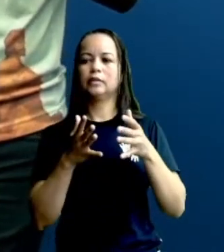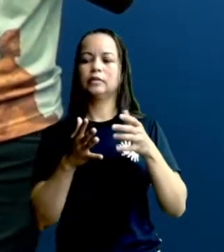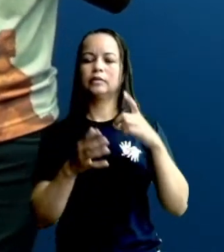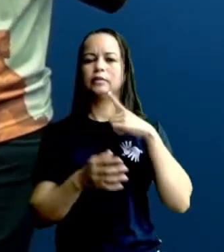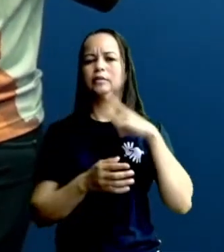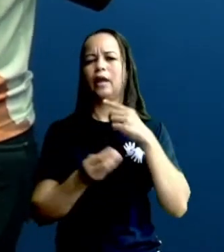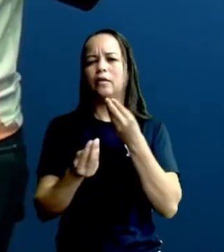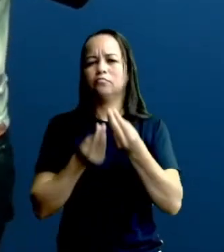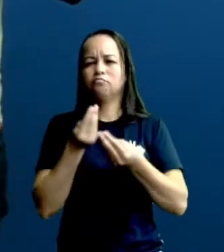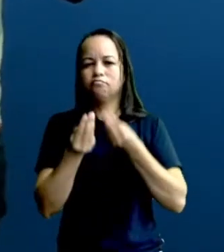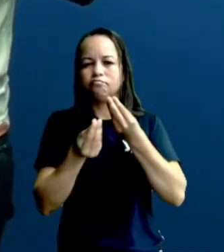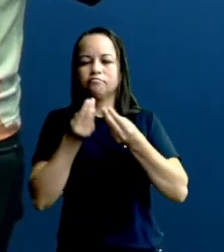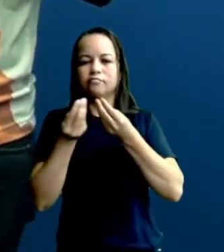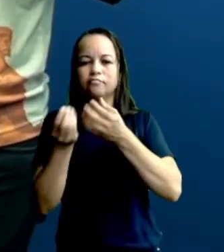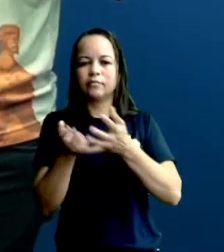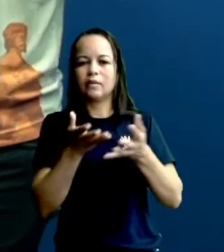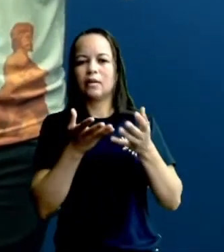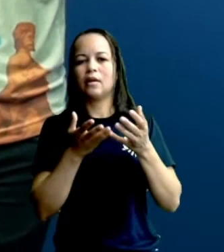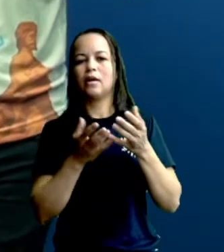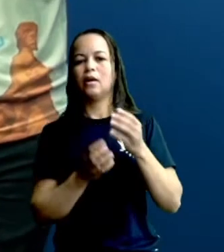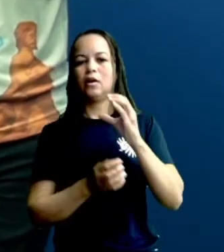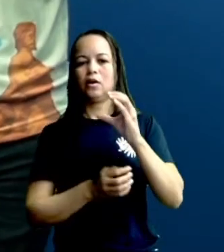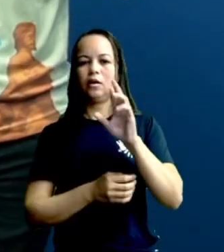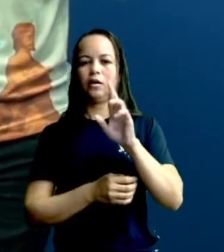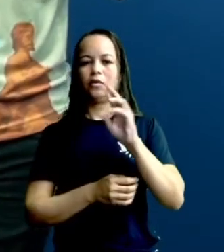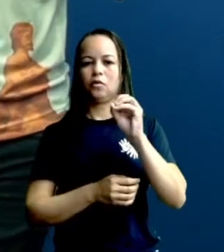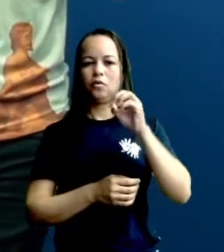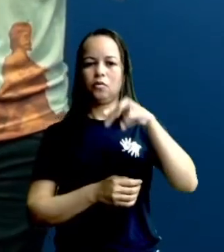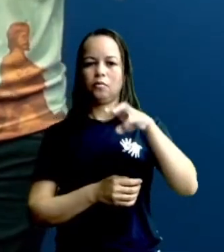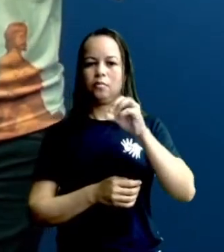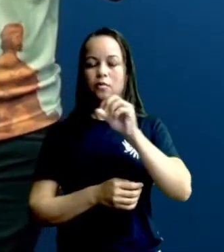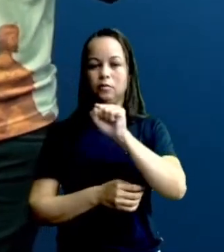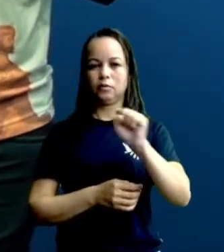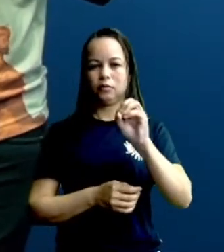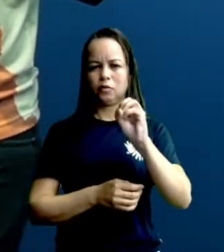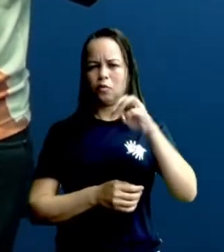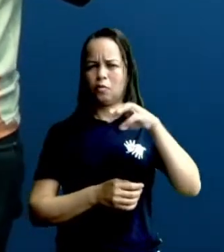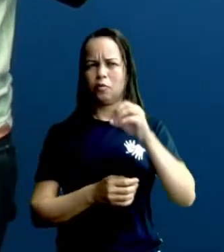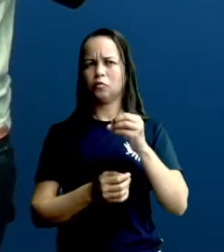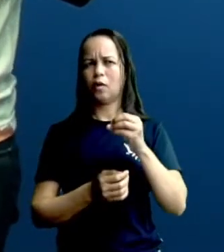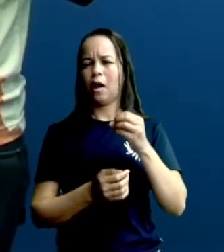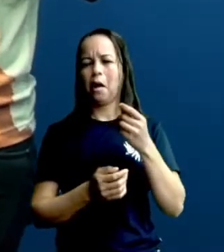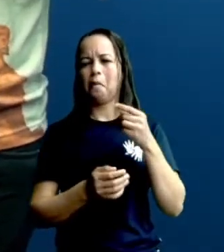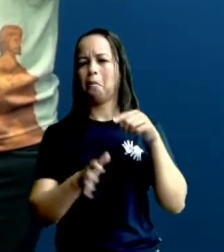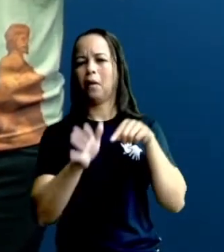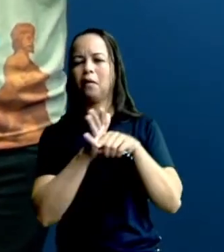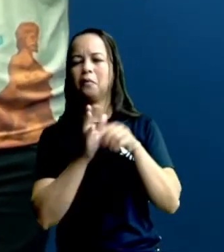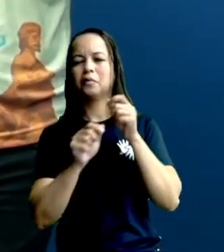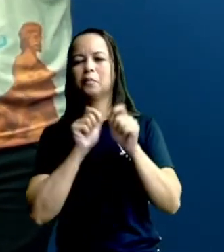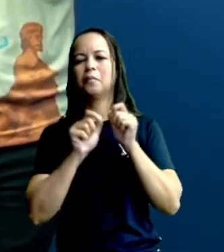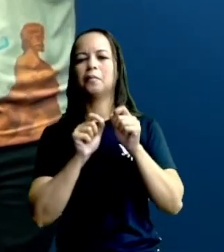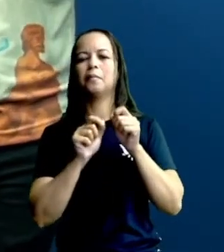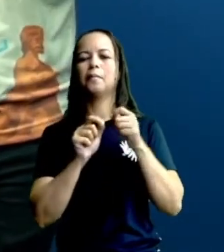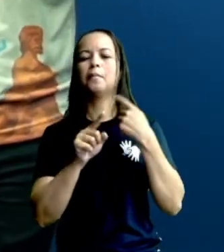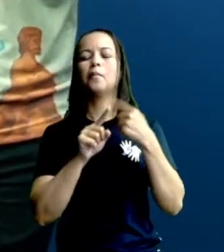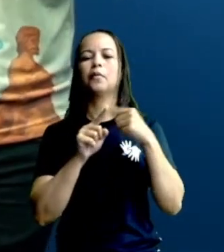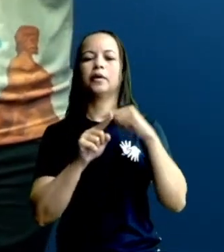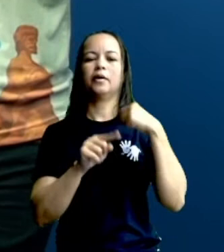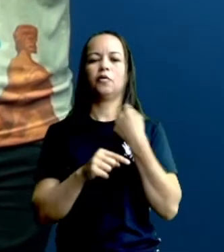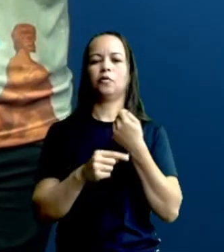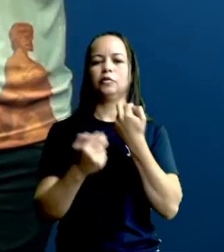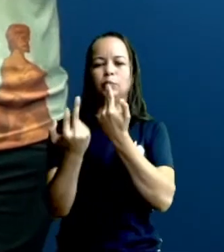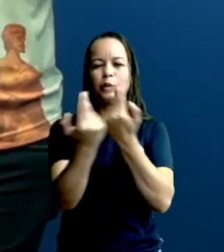ali. E por que será que não somos todos iguais? Na reprodução, nessa criação de novos